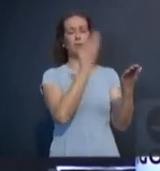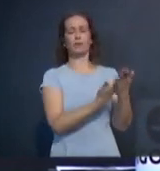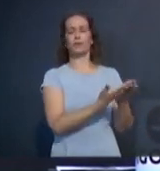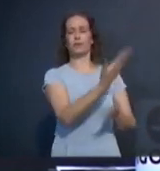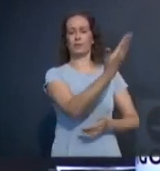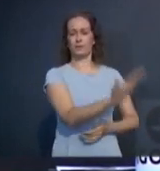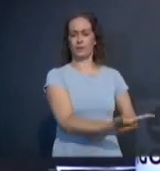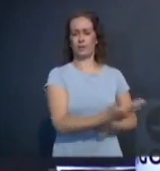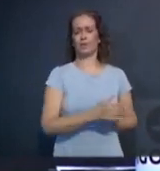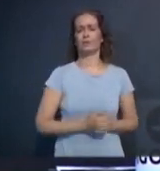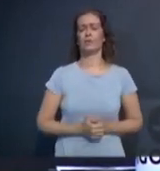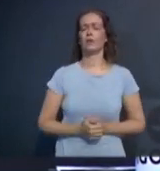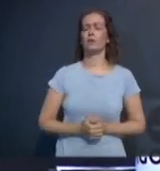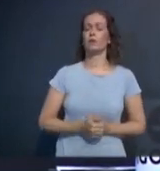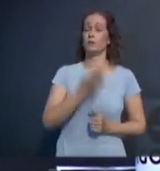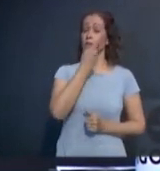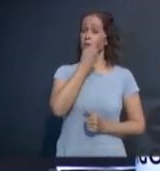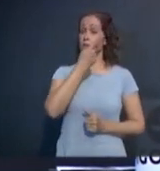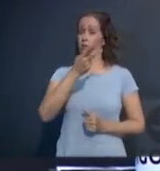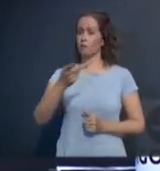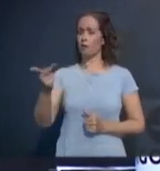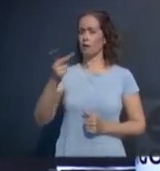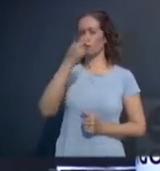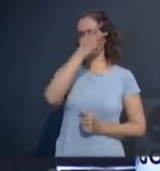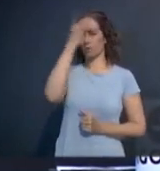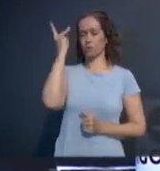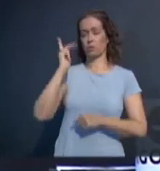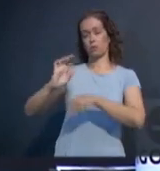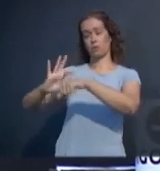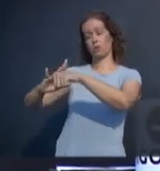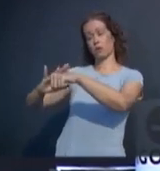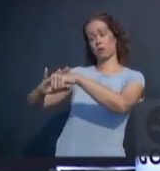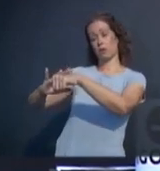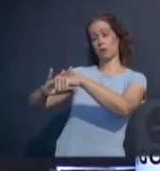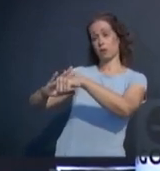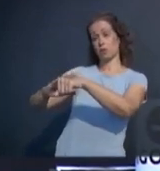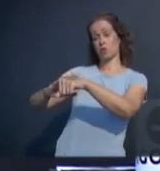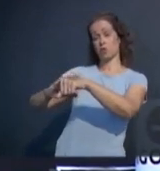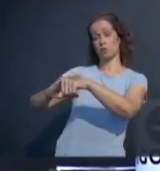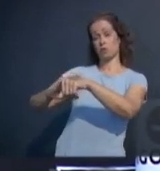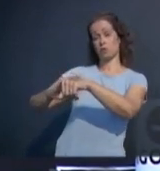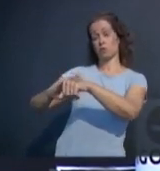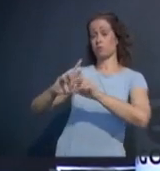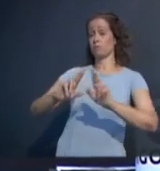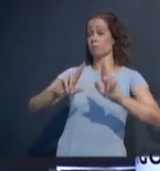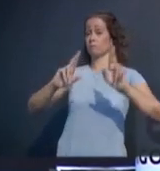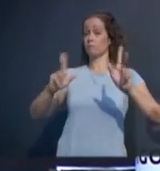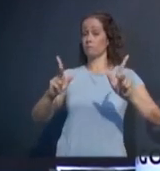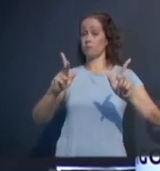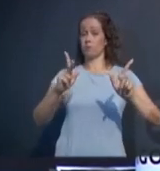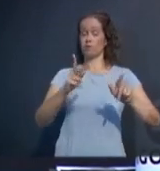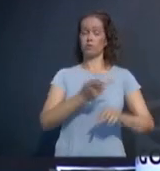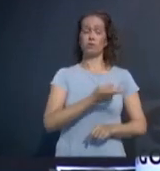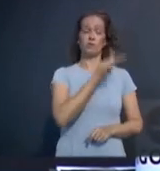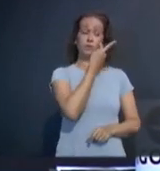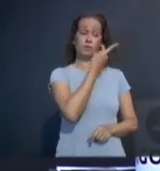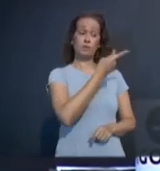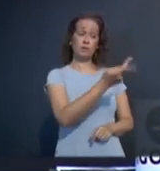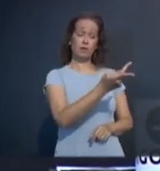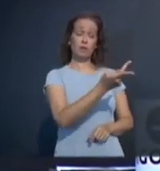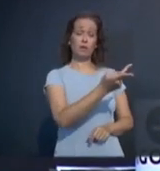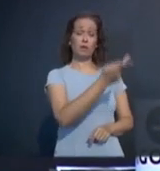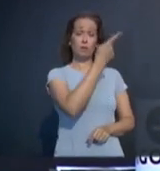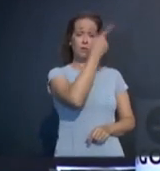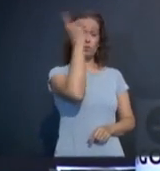era visitar o doente, a outra coisa foi ver o quê? o que estava morto durante